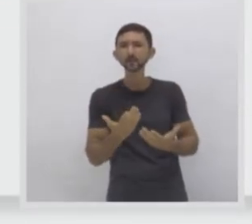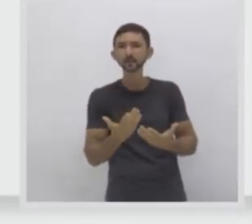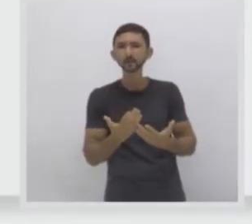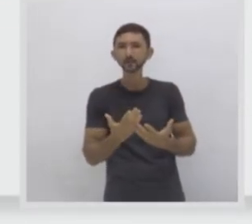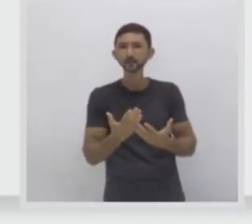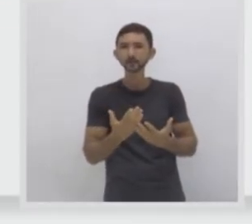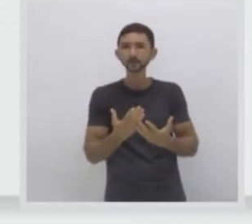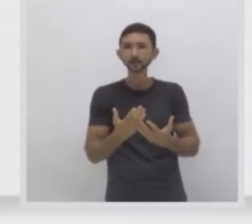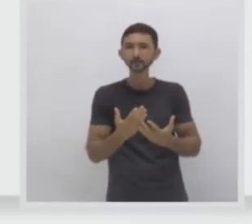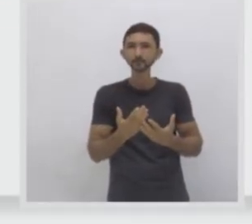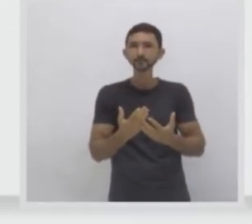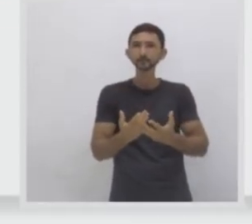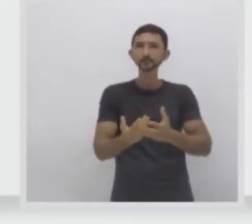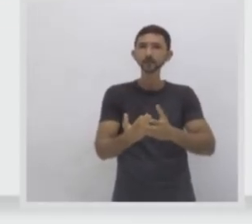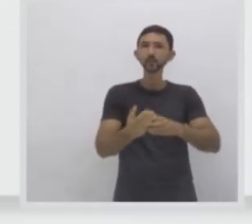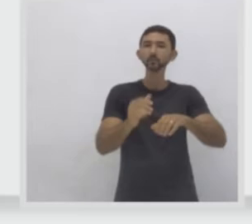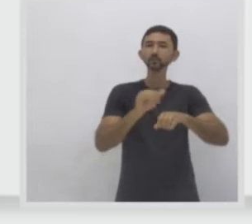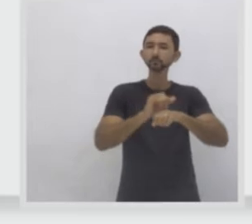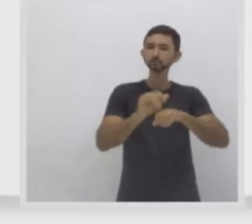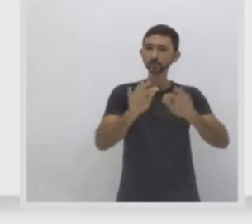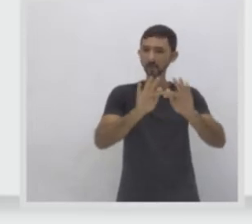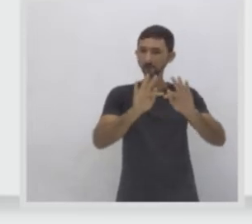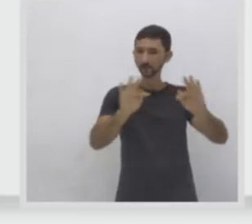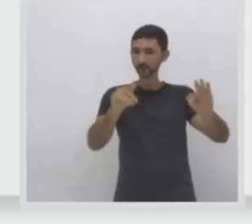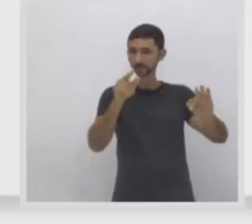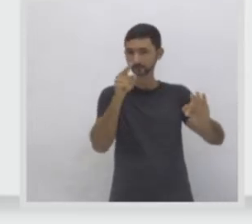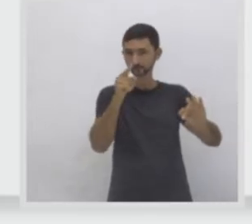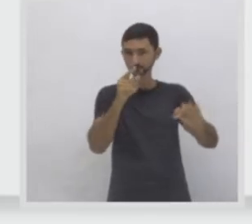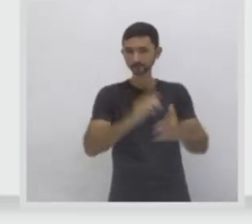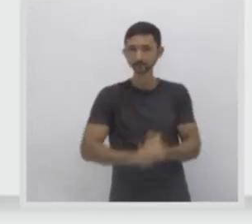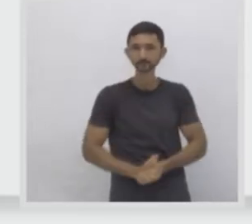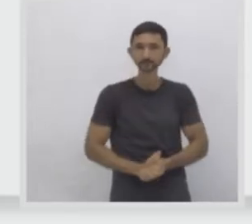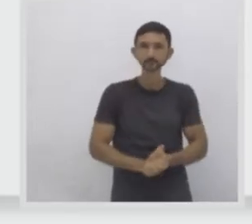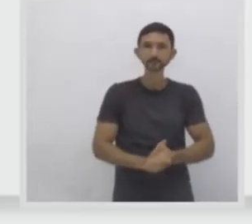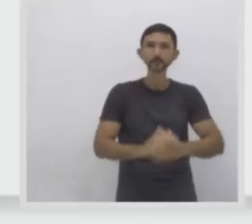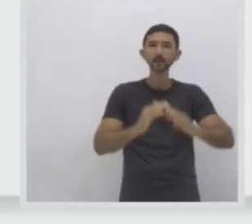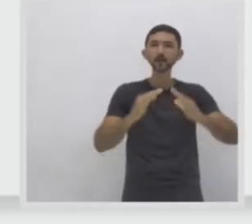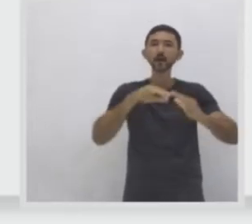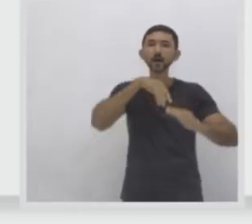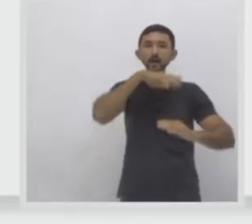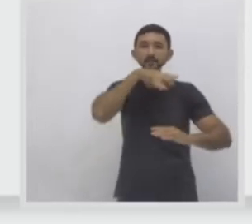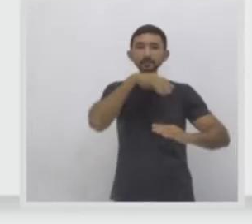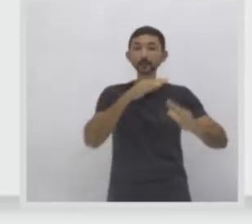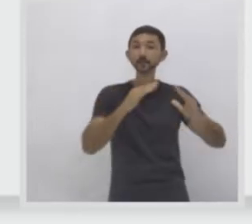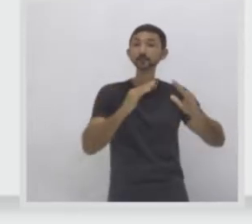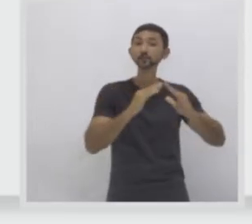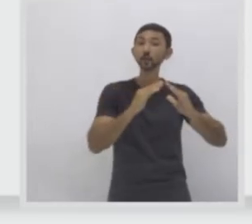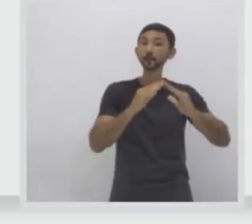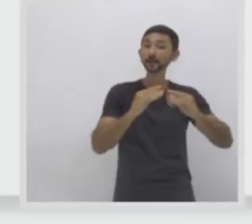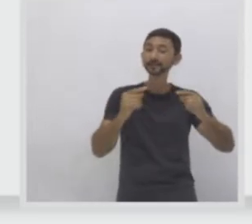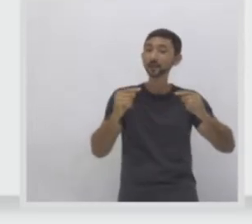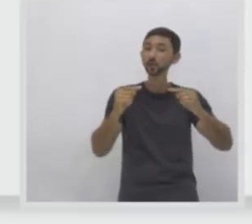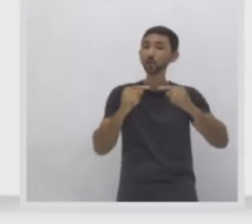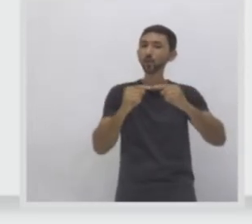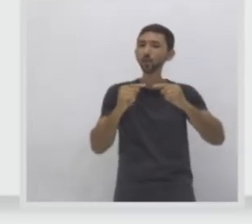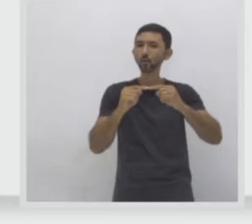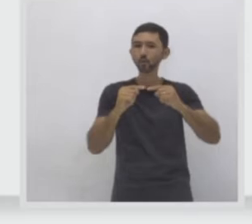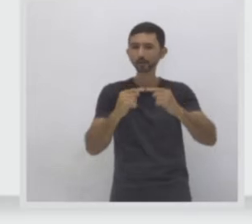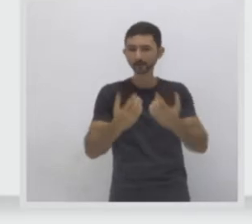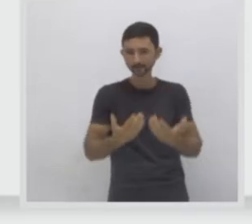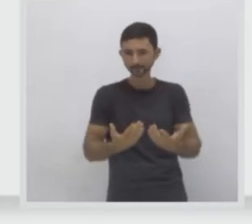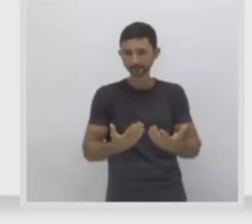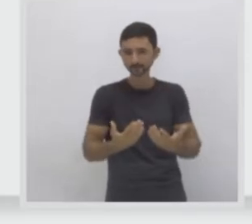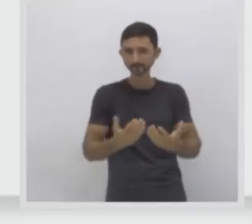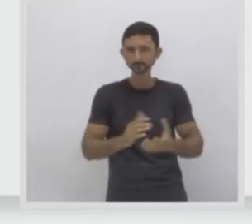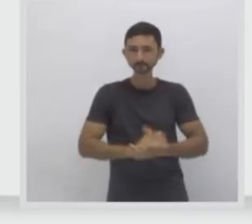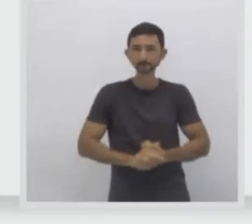transmitem está no plural para concordar com o sujeito animais domésticos. Então entendi, professora Alessandra.